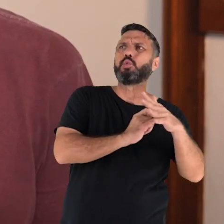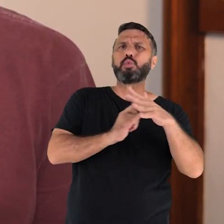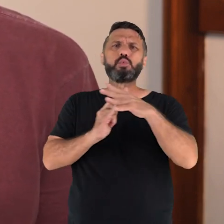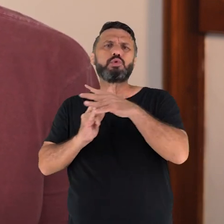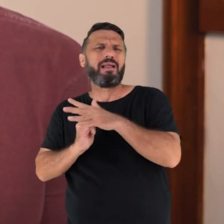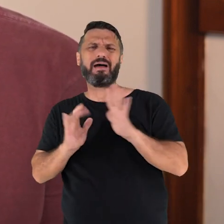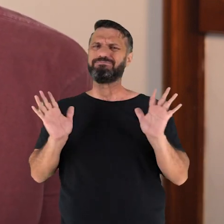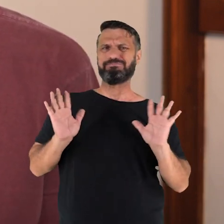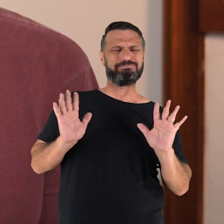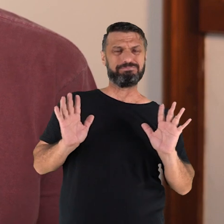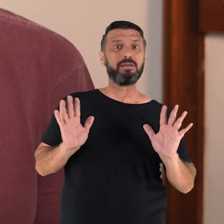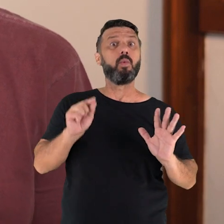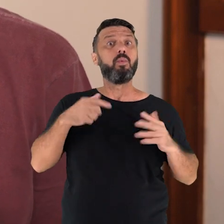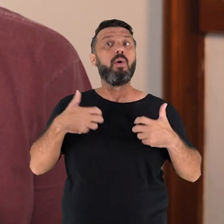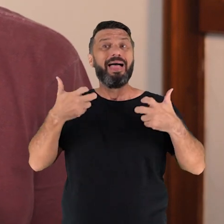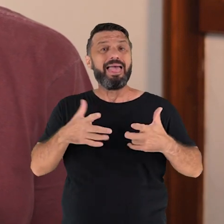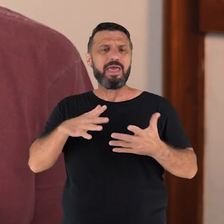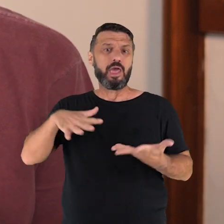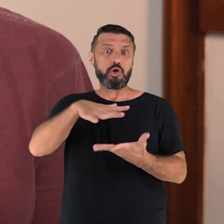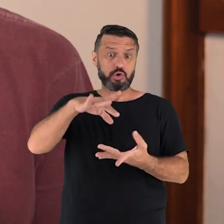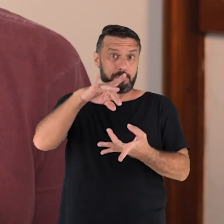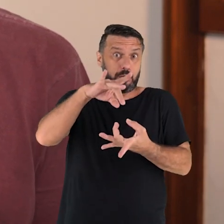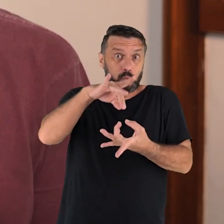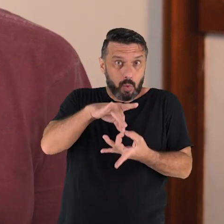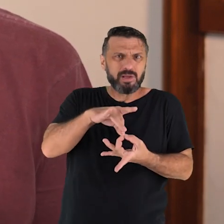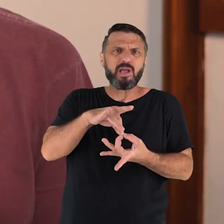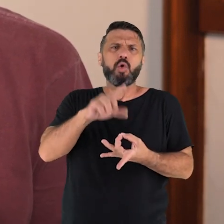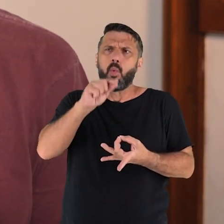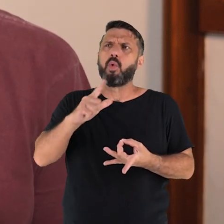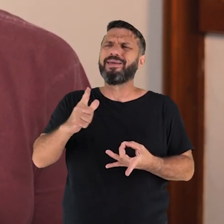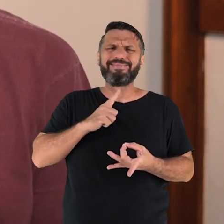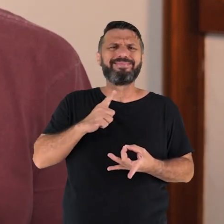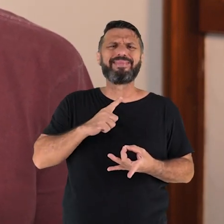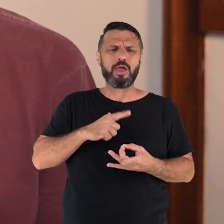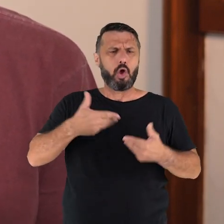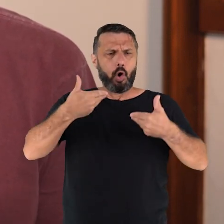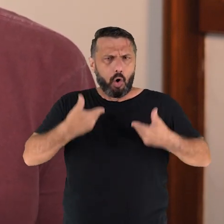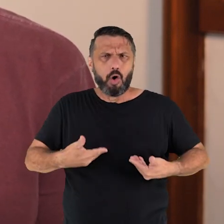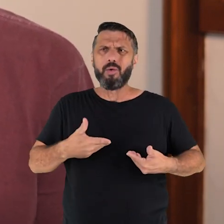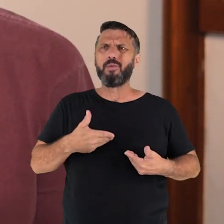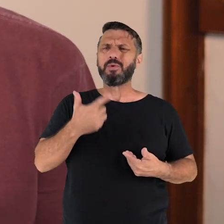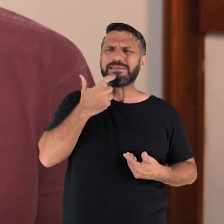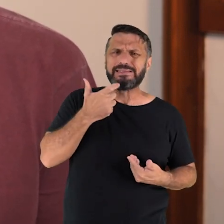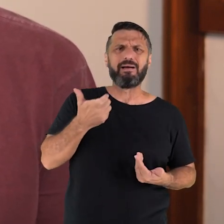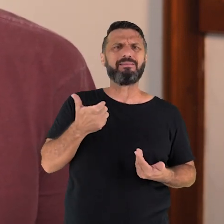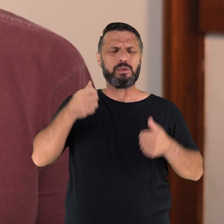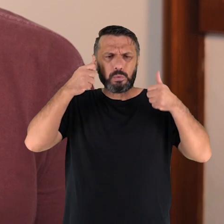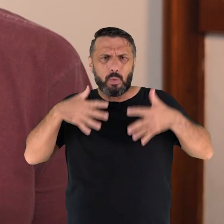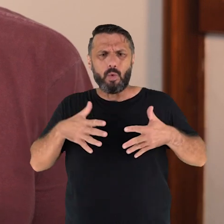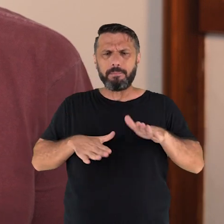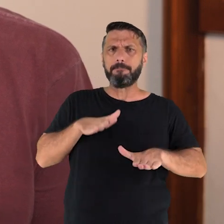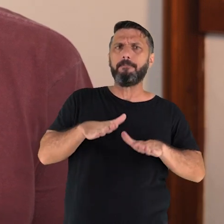ou institucionais, mas é uma espiritualidade que ganhou corpo, sangue, suor, pé na